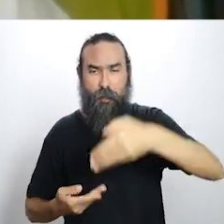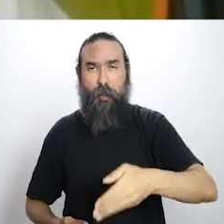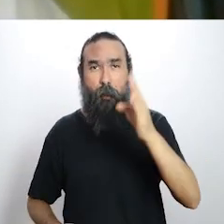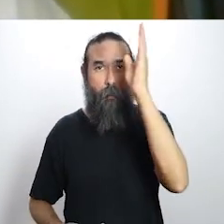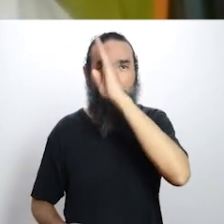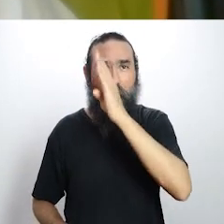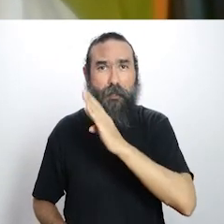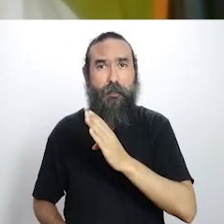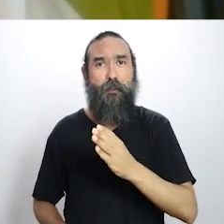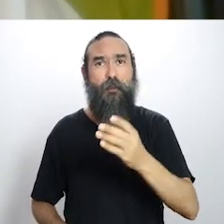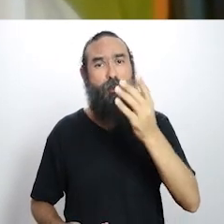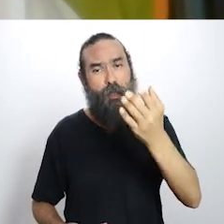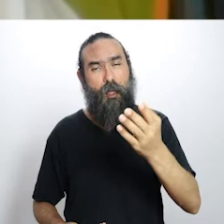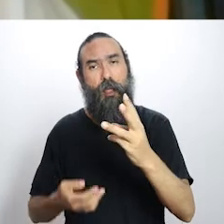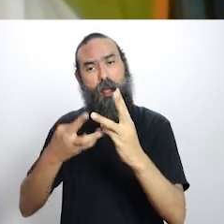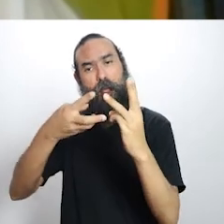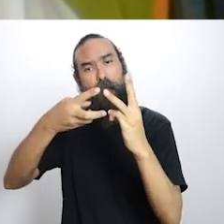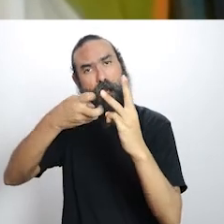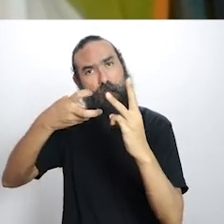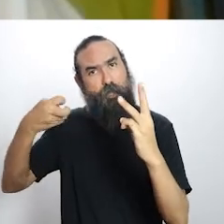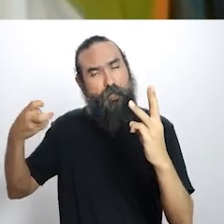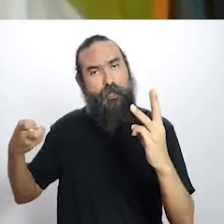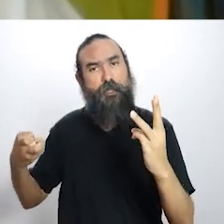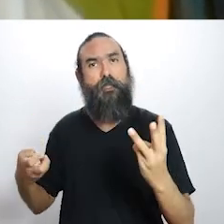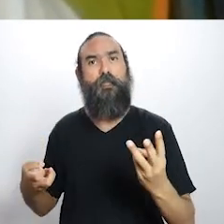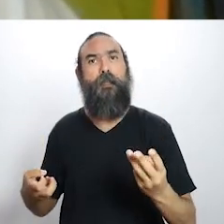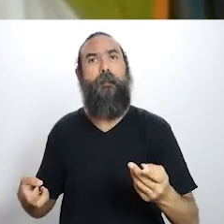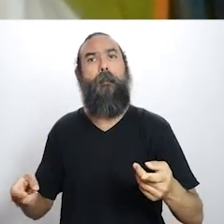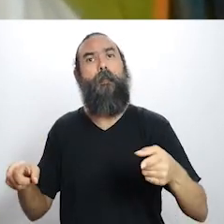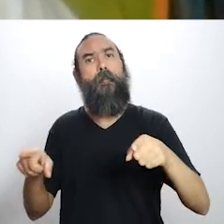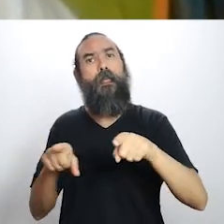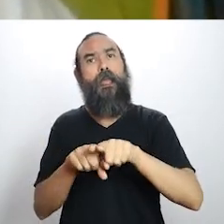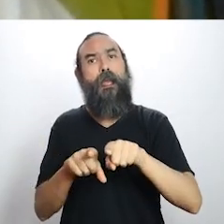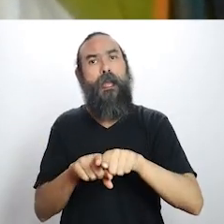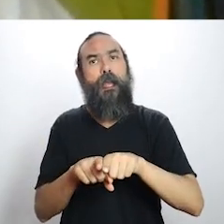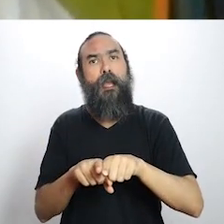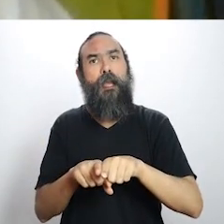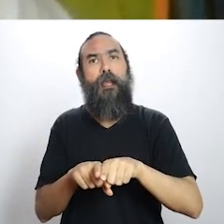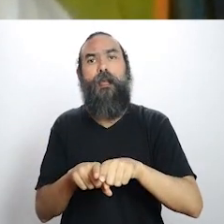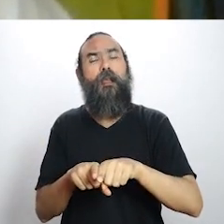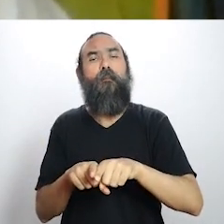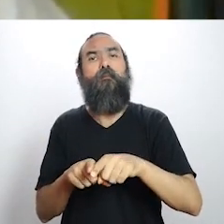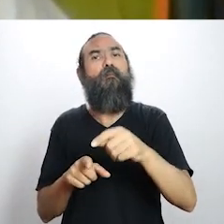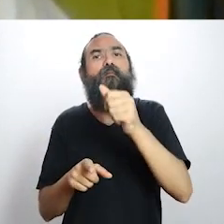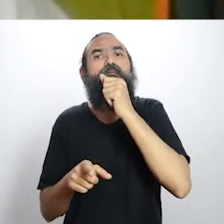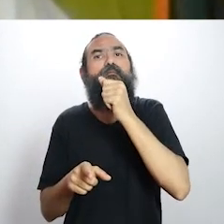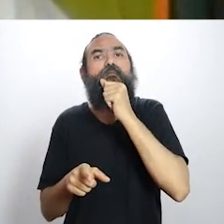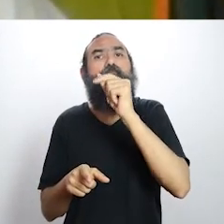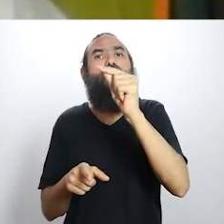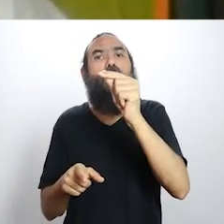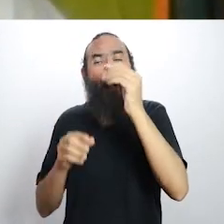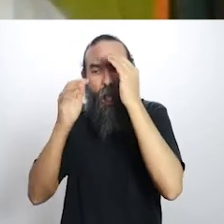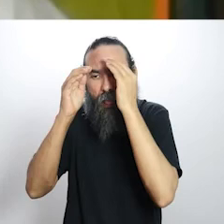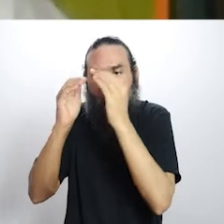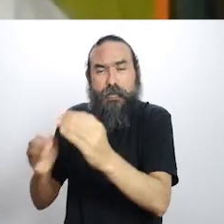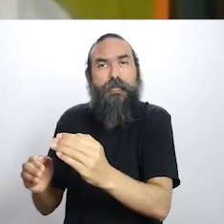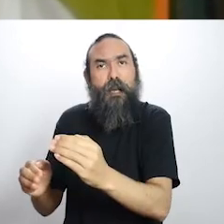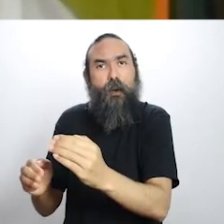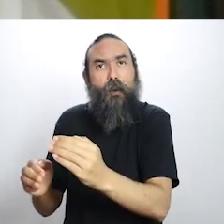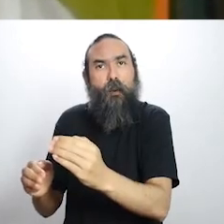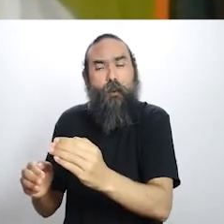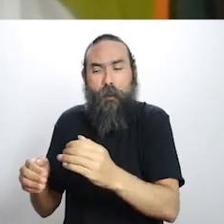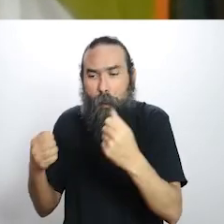carregada pelos povos indígenas e muitas vezes não olhada com a atenção devida,